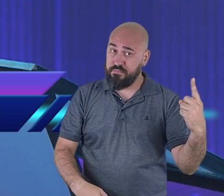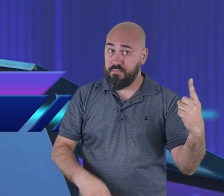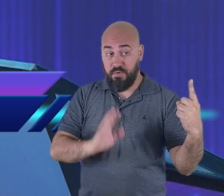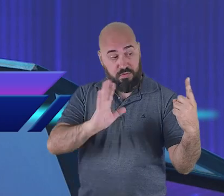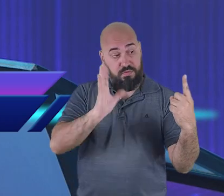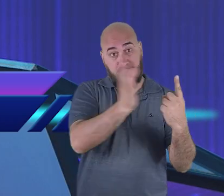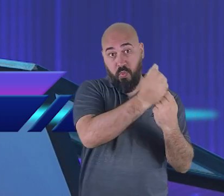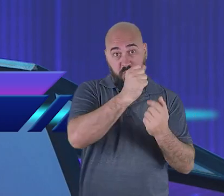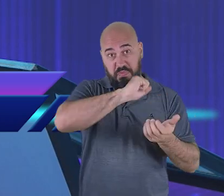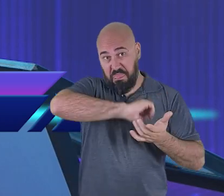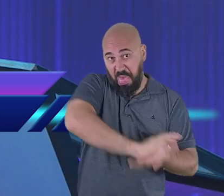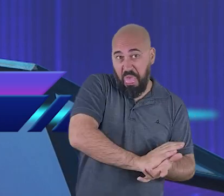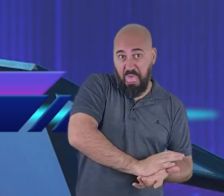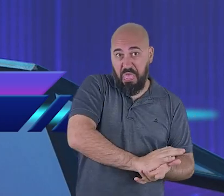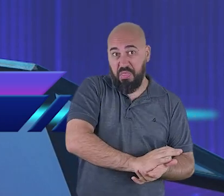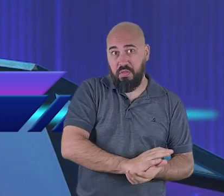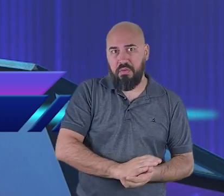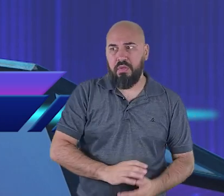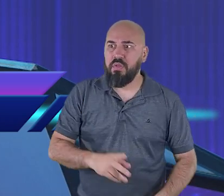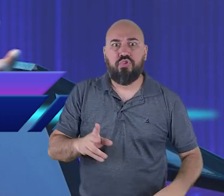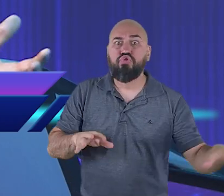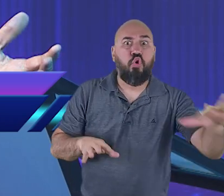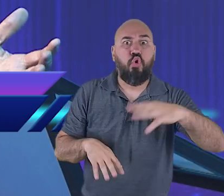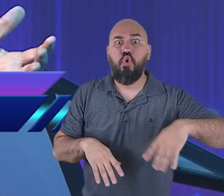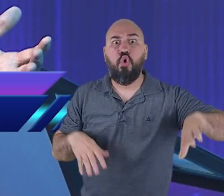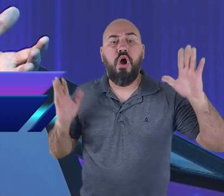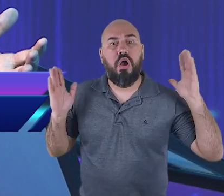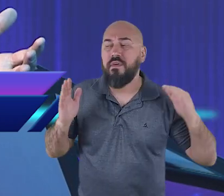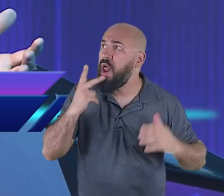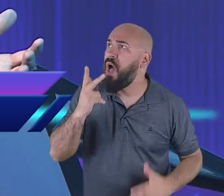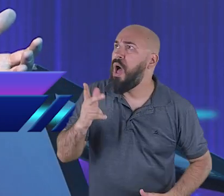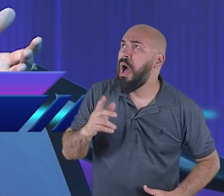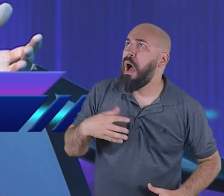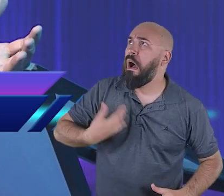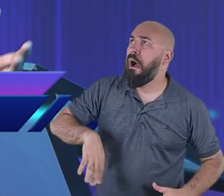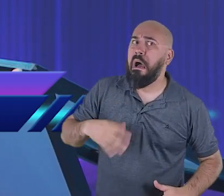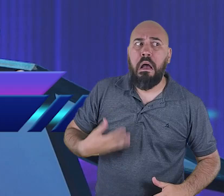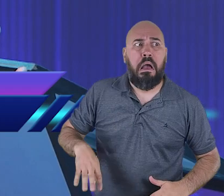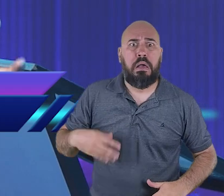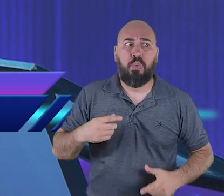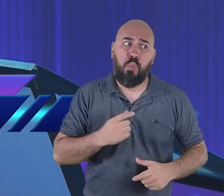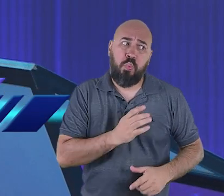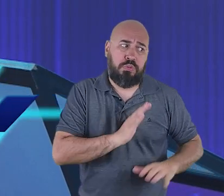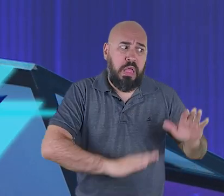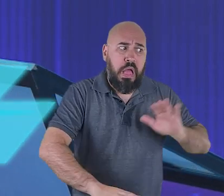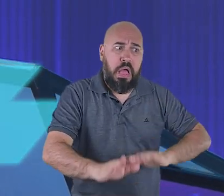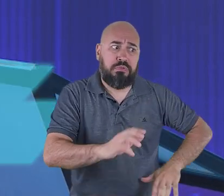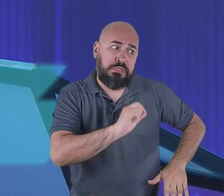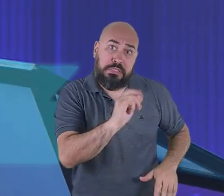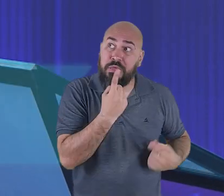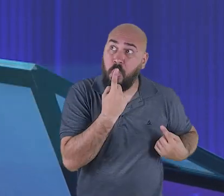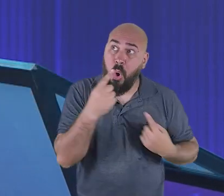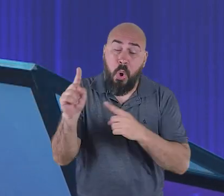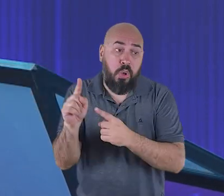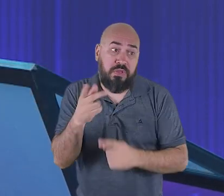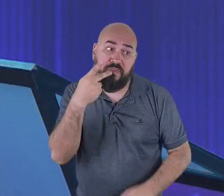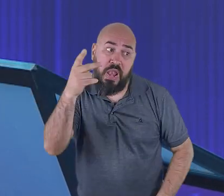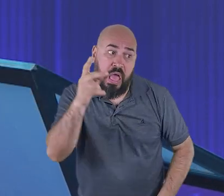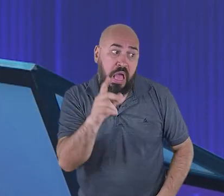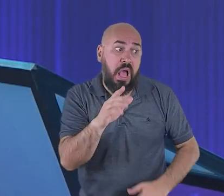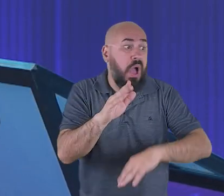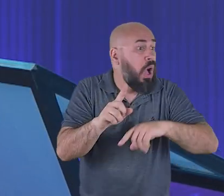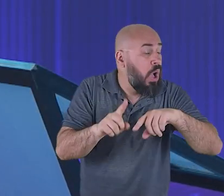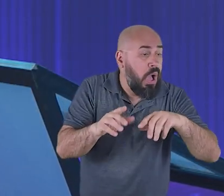linha, ou Deus vai acabar com você. Já não tem mais amor. Senão, sobra apenas o